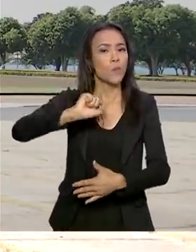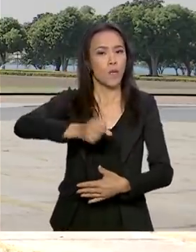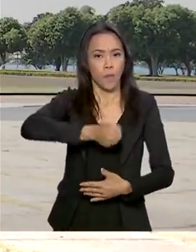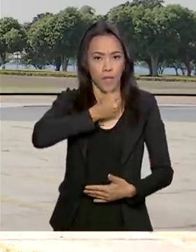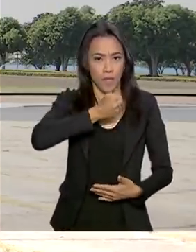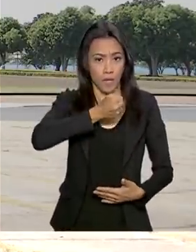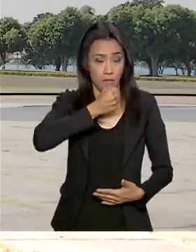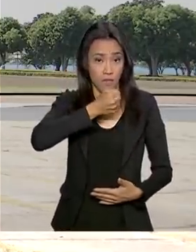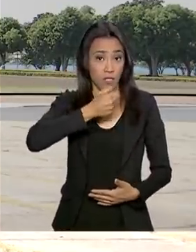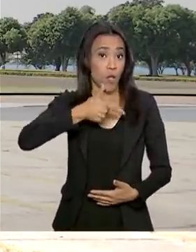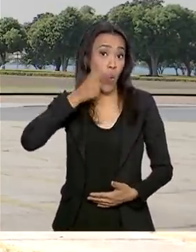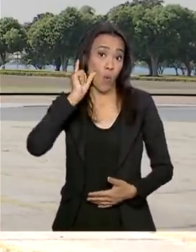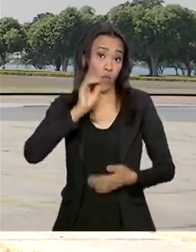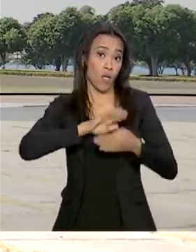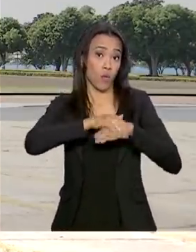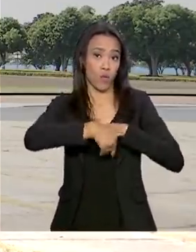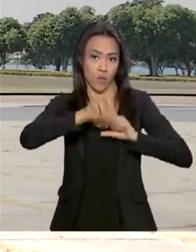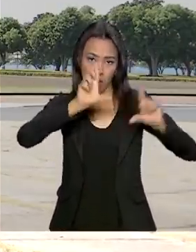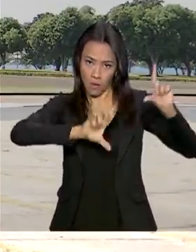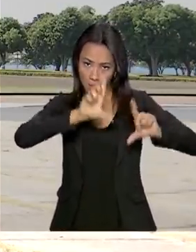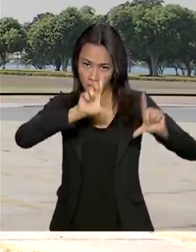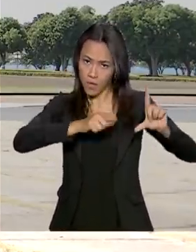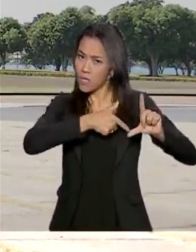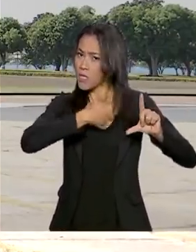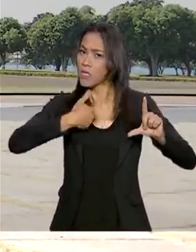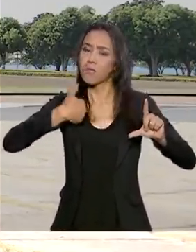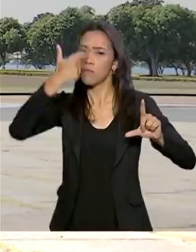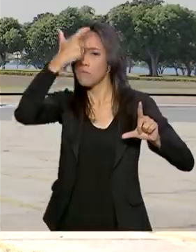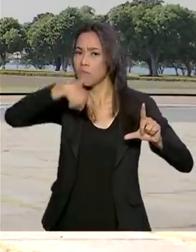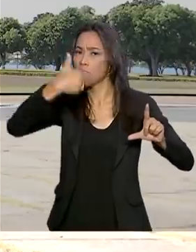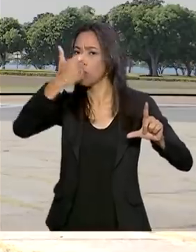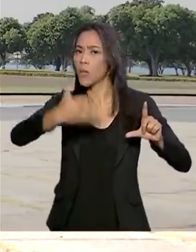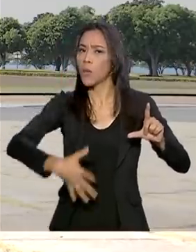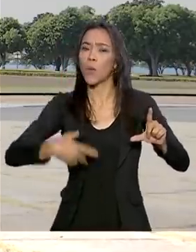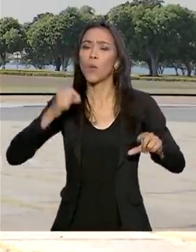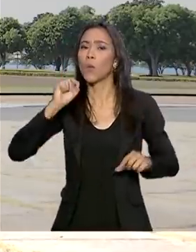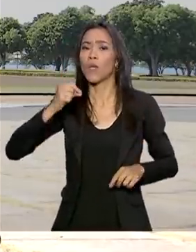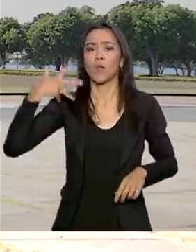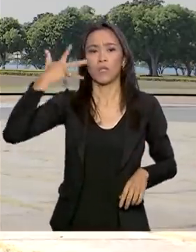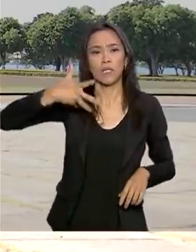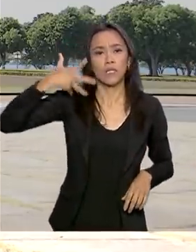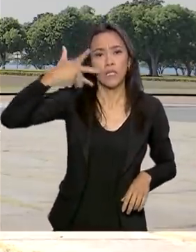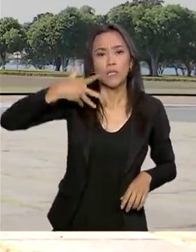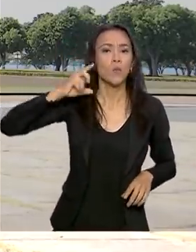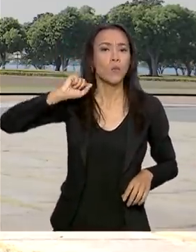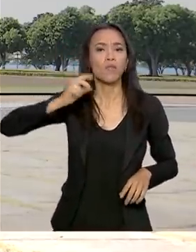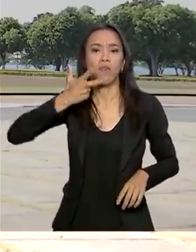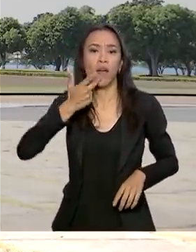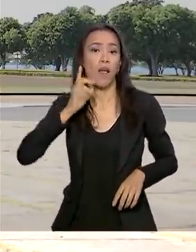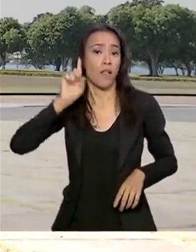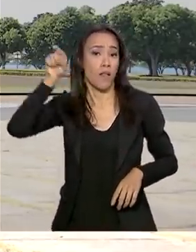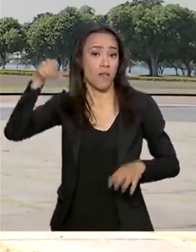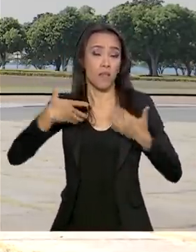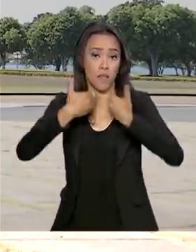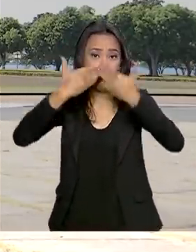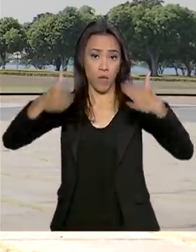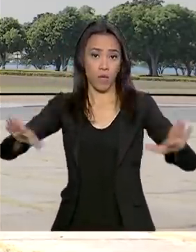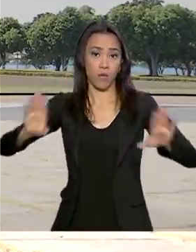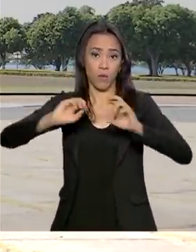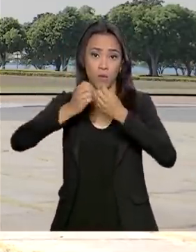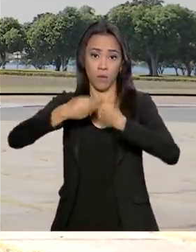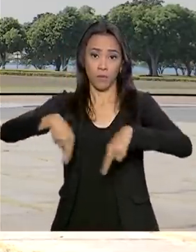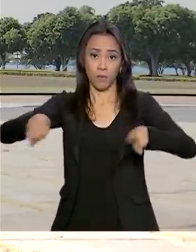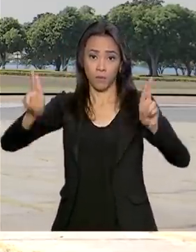rede de televisão ontem à noite. Ele falou sobre o teor do discurso dele lá na abertura da Assembleia Geral da ONU.